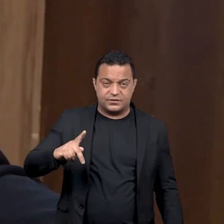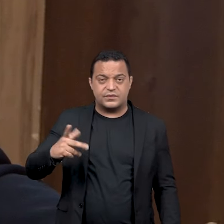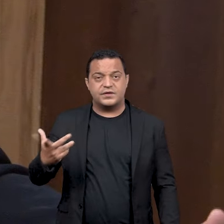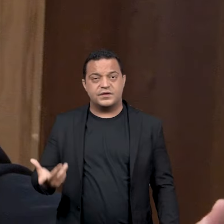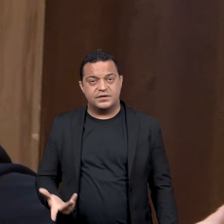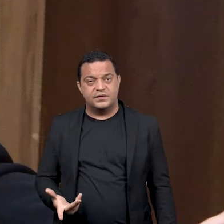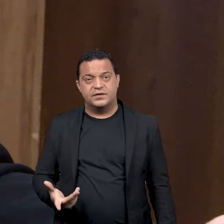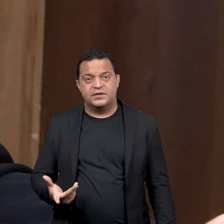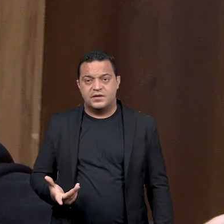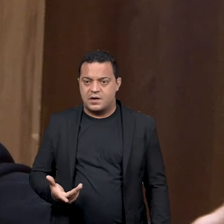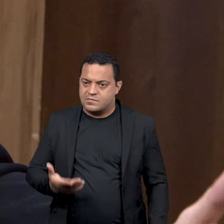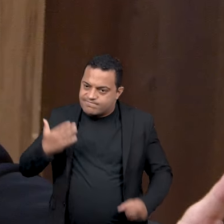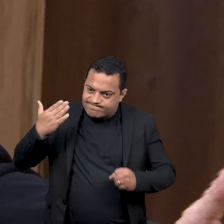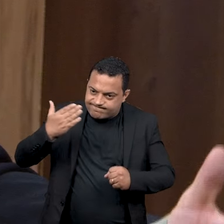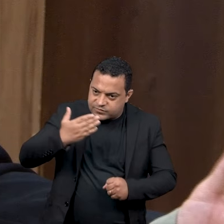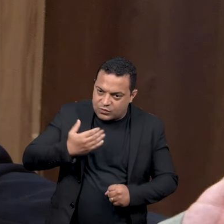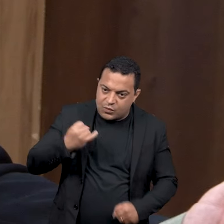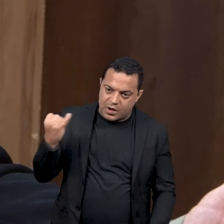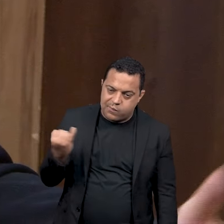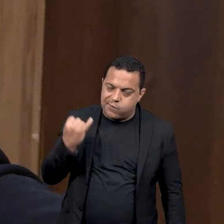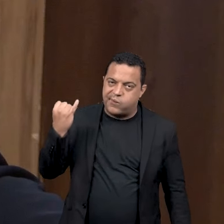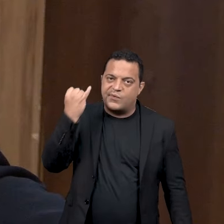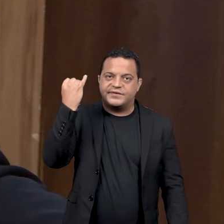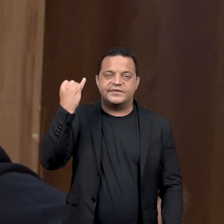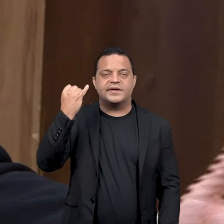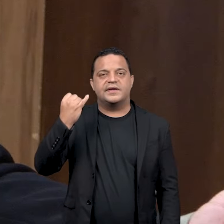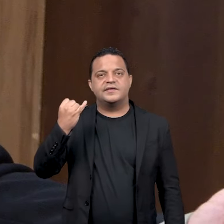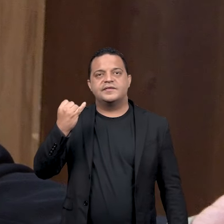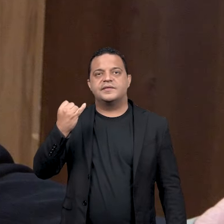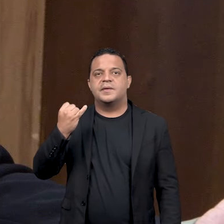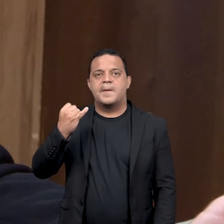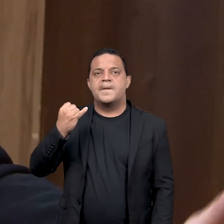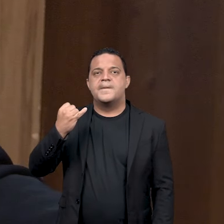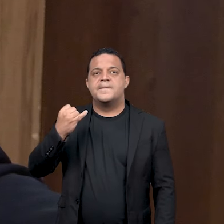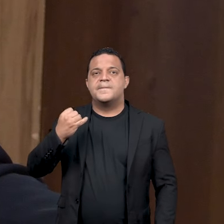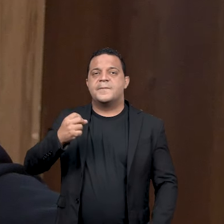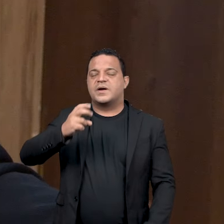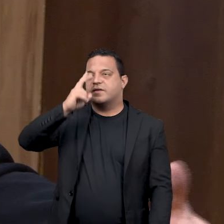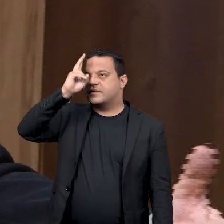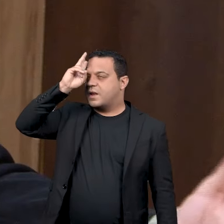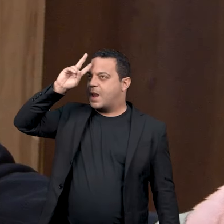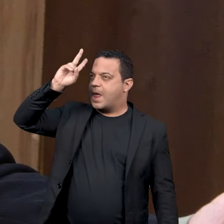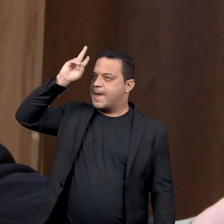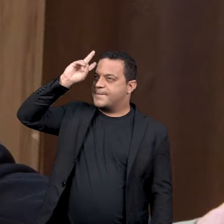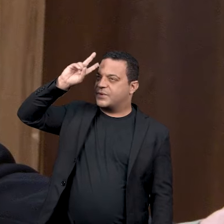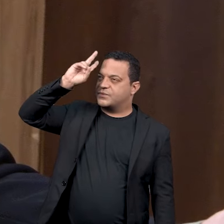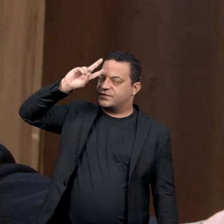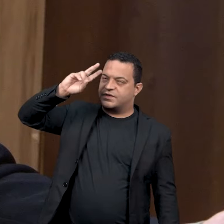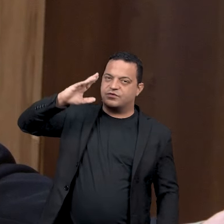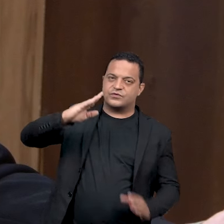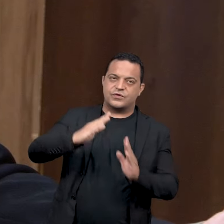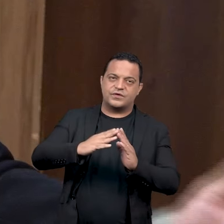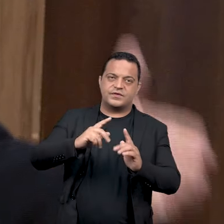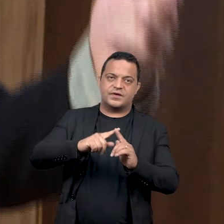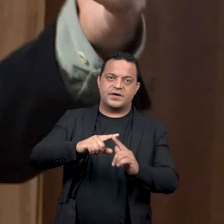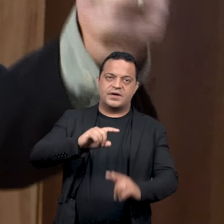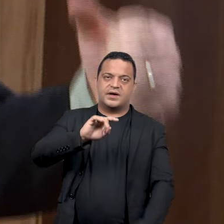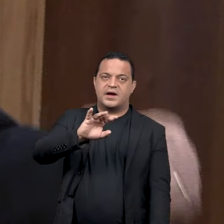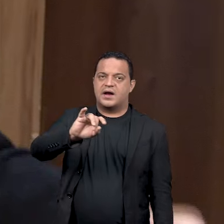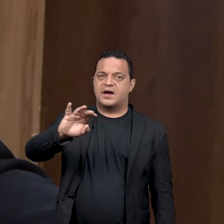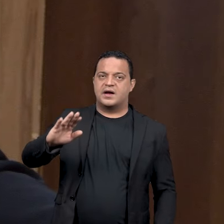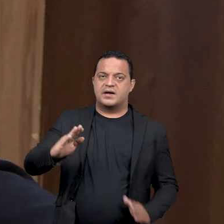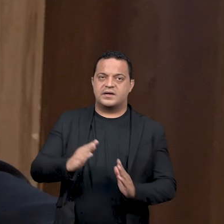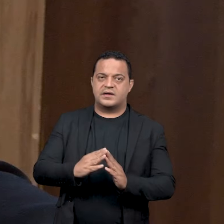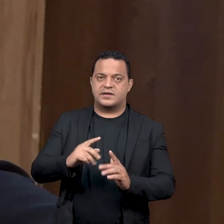e tantos outros irmãos que são fundamentais, sábios realmente, que carregam a memória das igrejas. O irmão